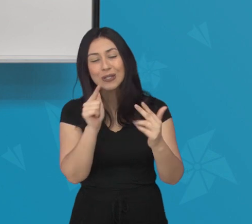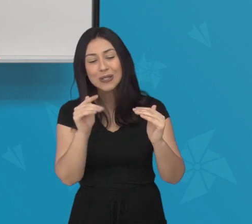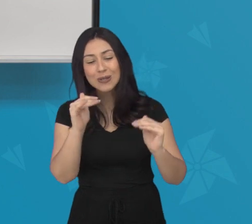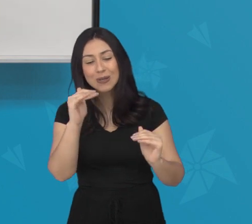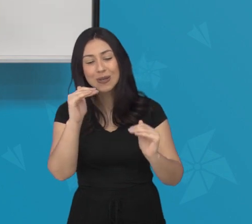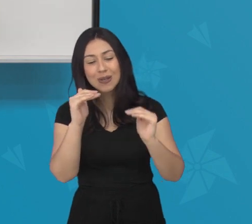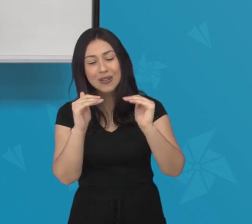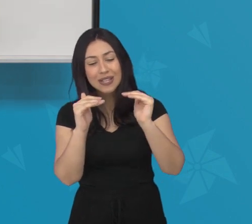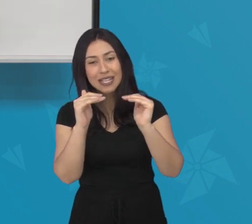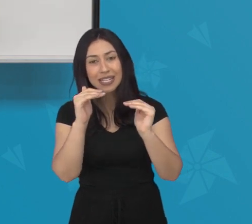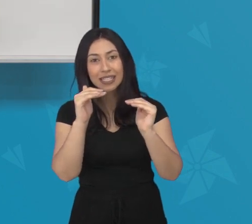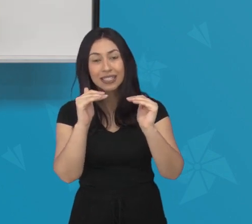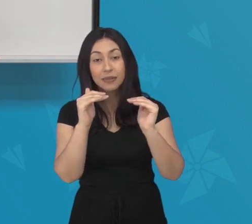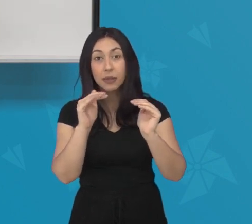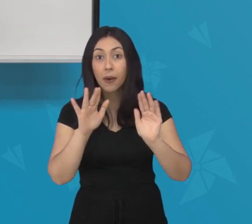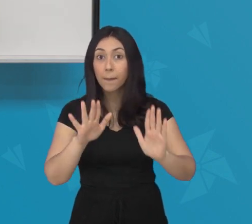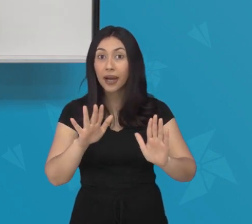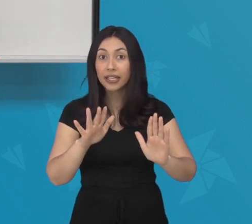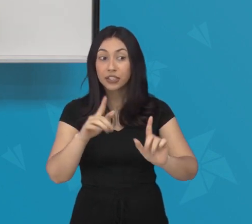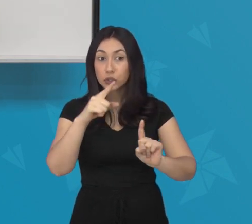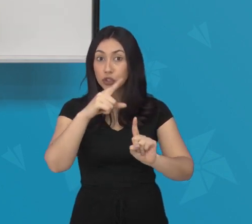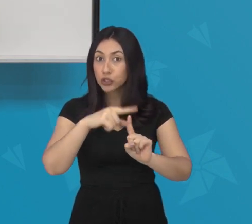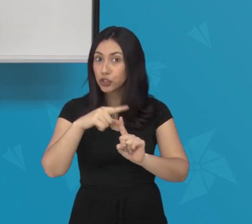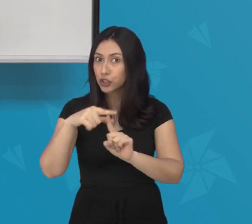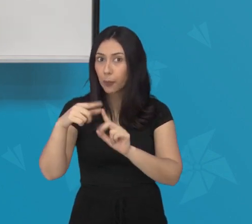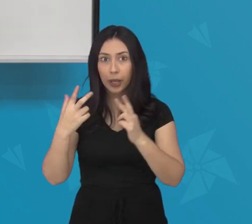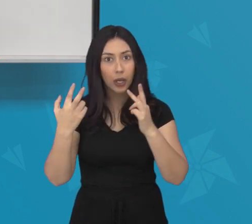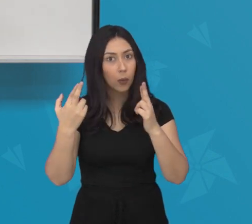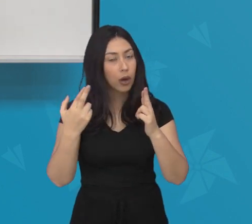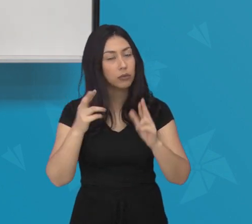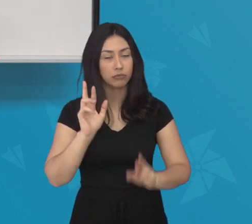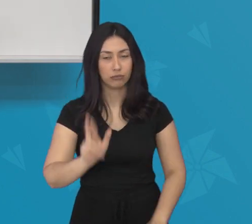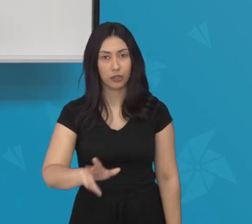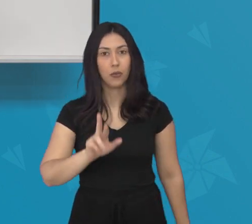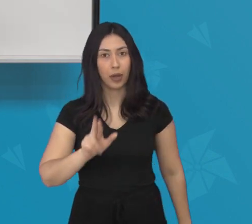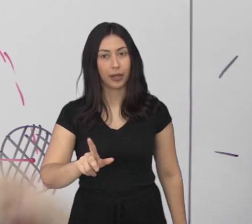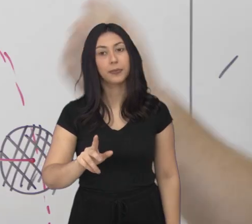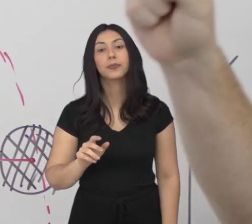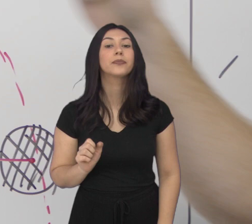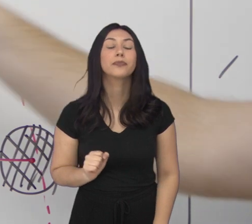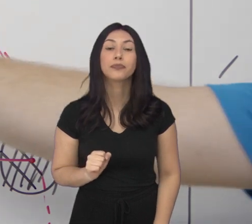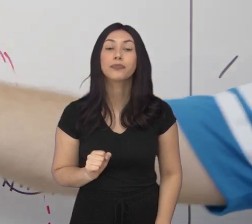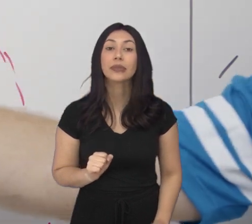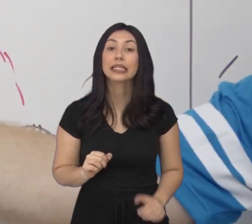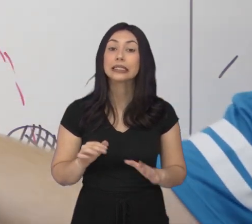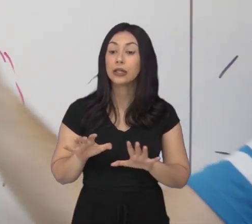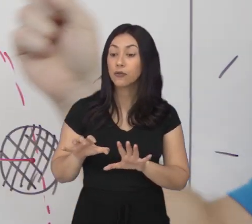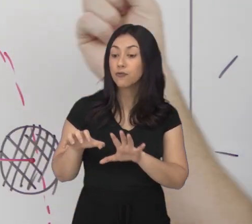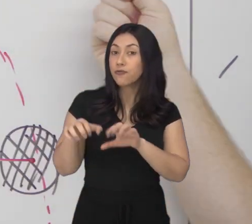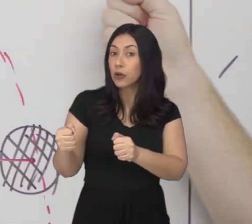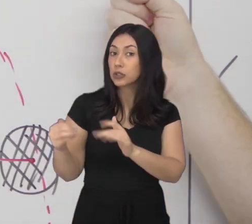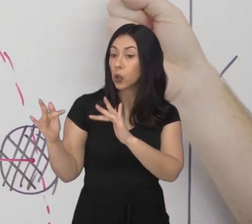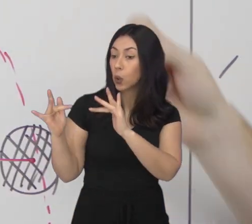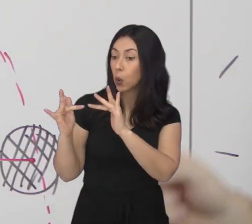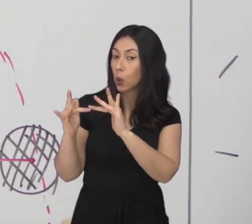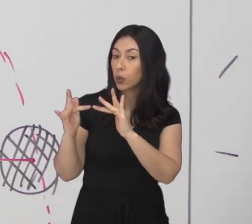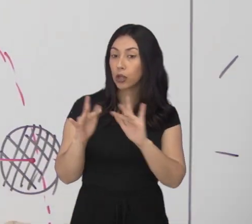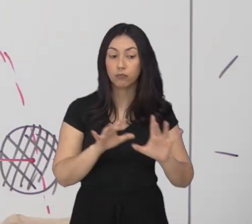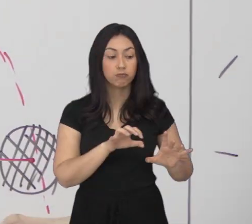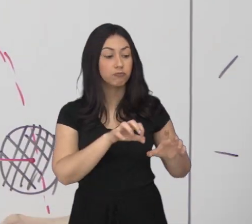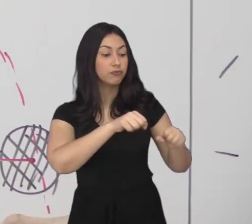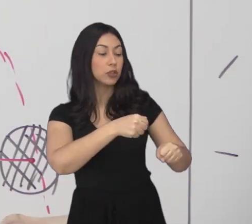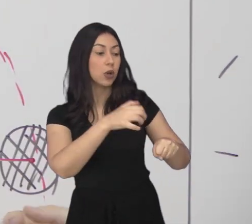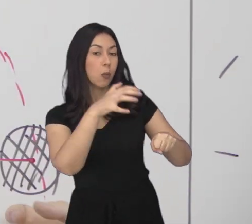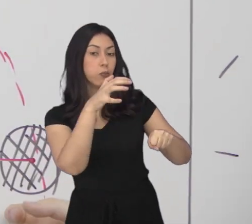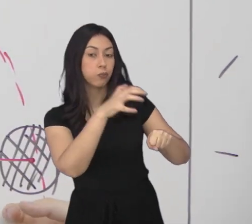de um corpo, mas não necessariamente elas são da mesma natureza. Beleza? Força de contato, força de campo. Aqui